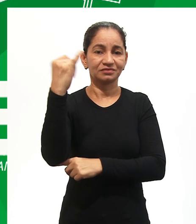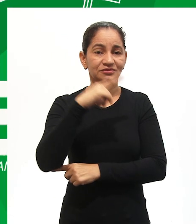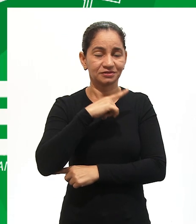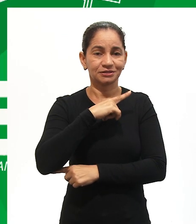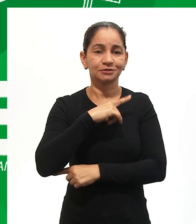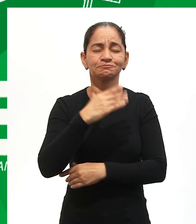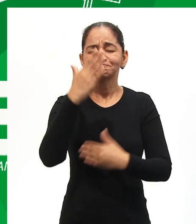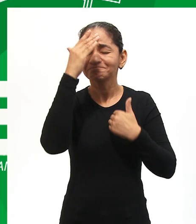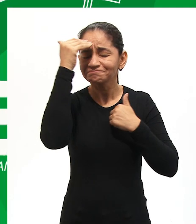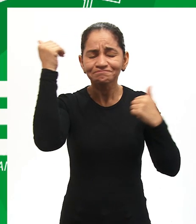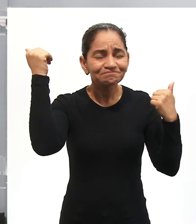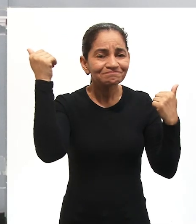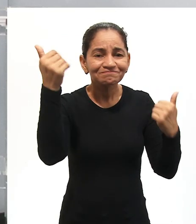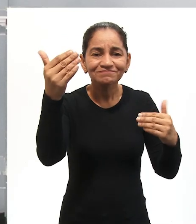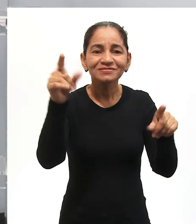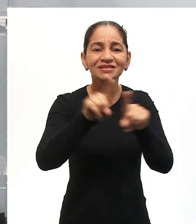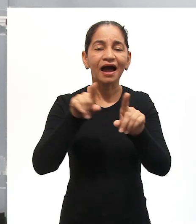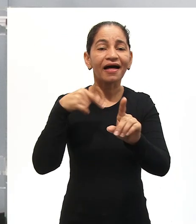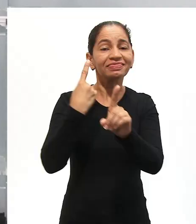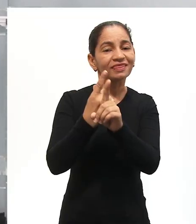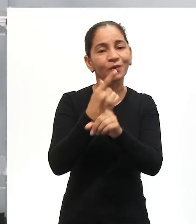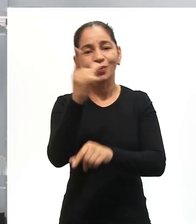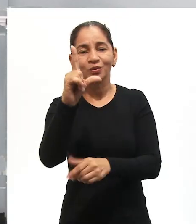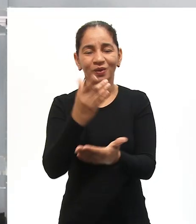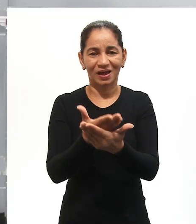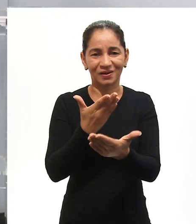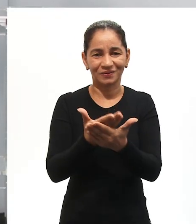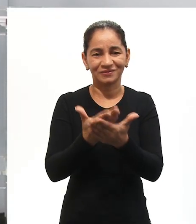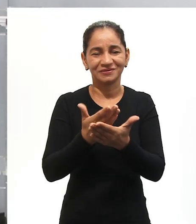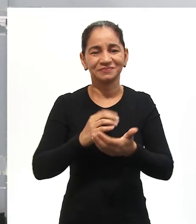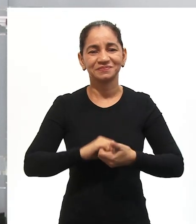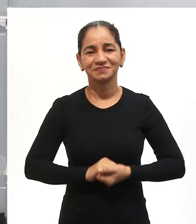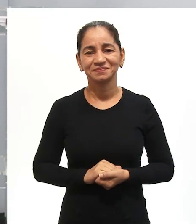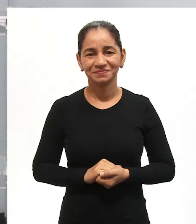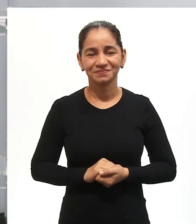importante. Um muito obrigado e até a próxima aula.